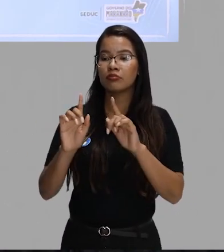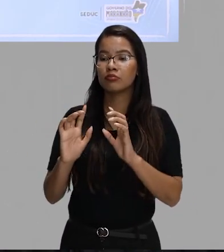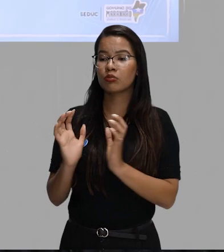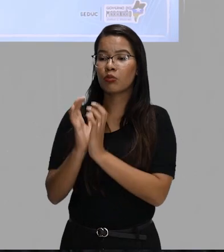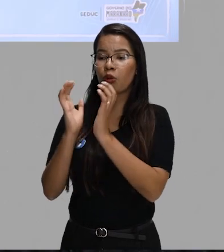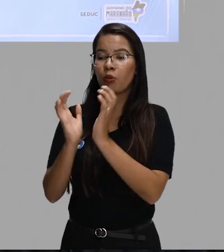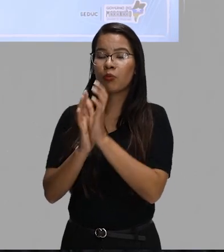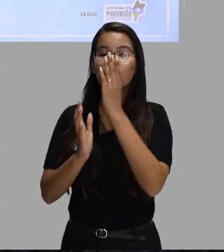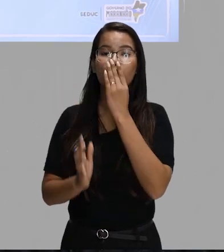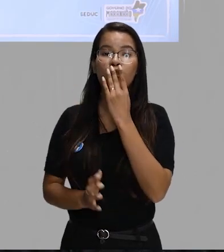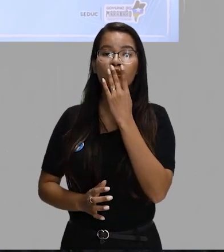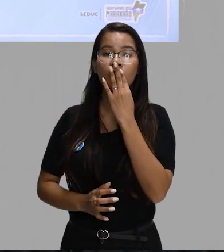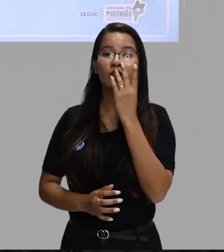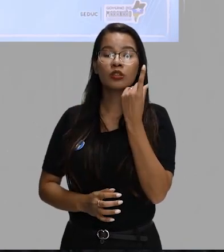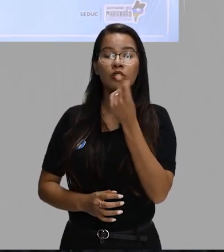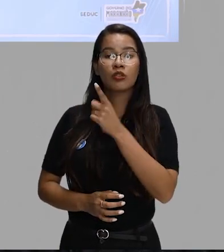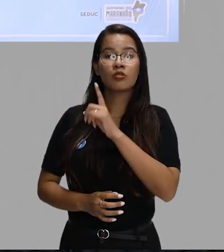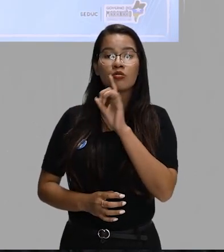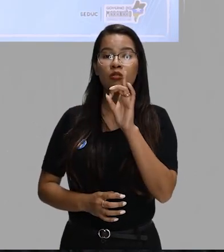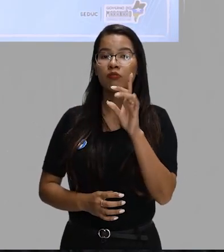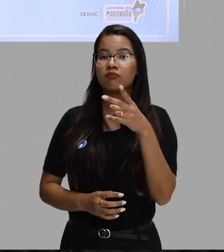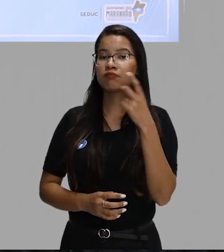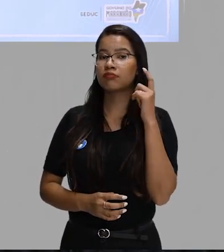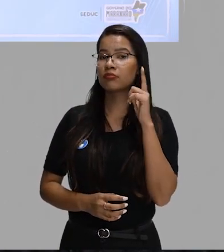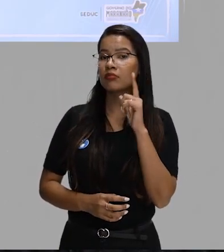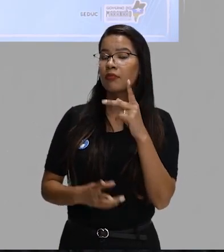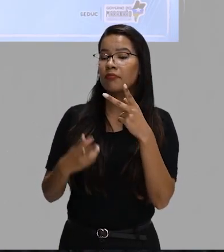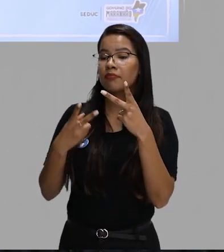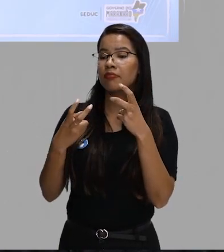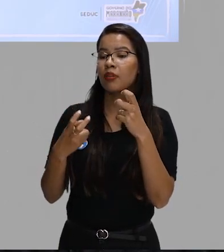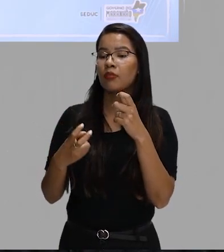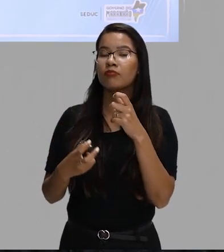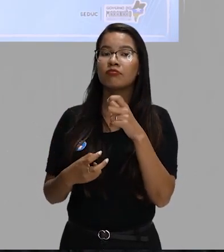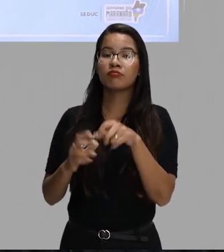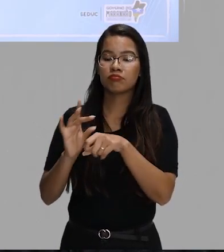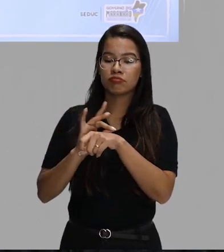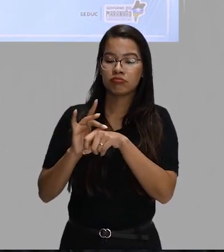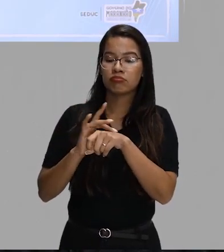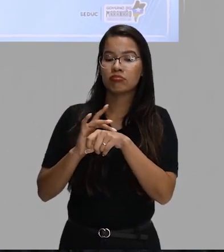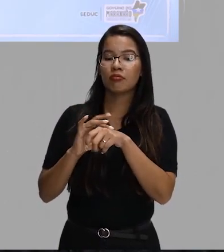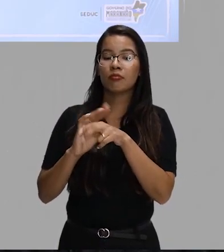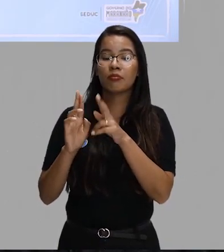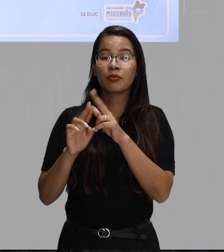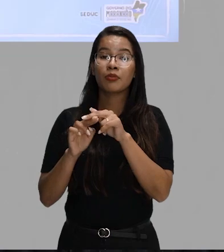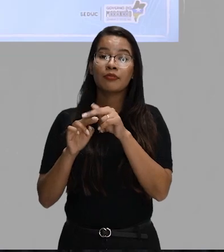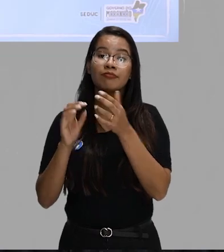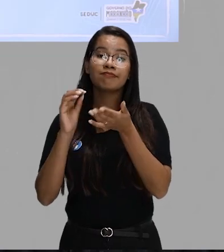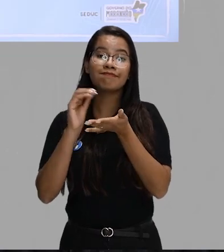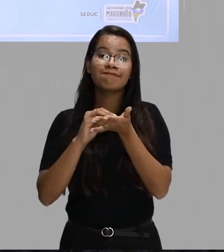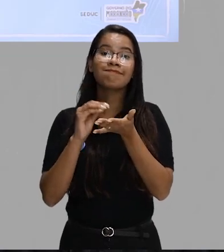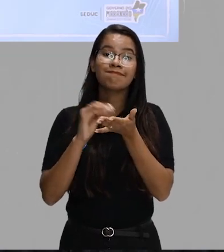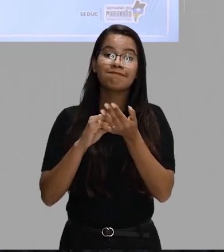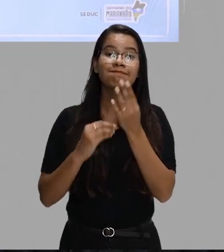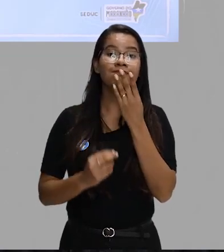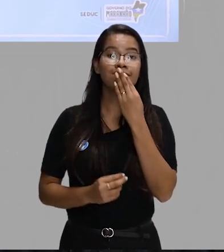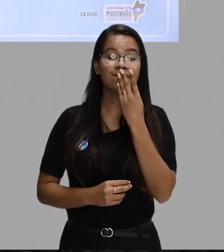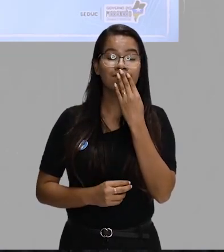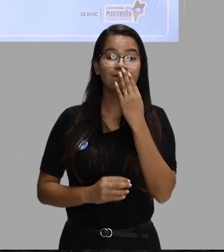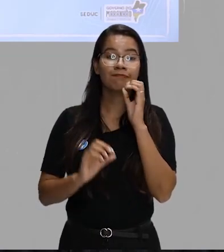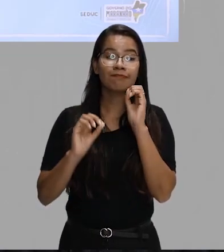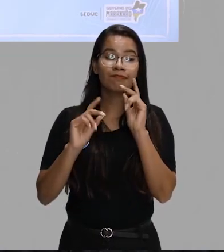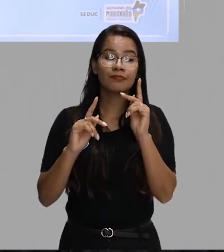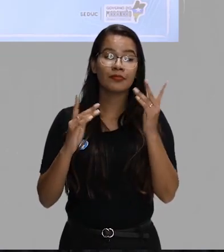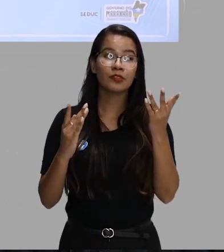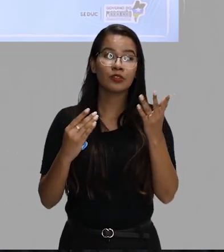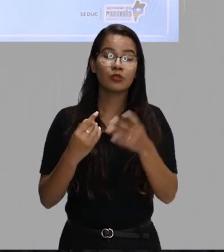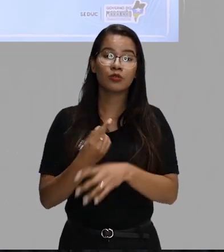perceber, nós só conseguimos perceber o preto justamente pela ausência de cor. A cor preta pela ausência de cor. Ok? Então, isso nós chamamos